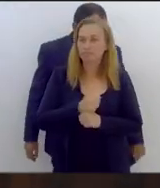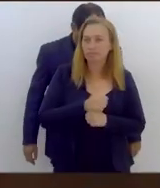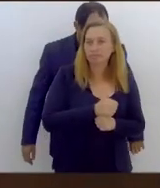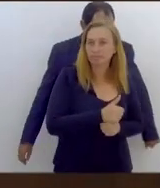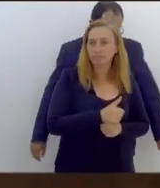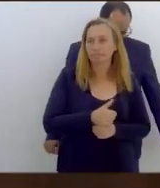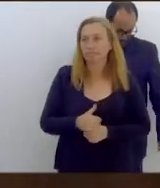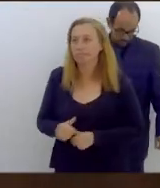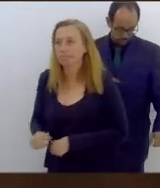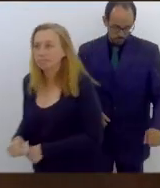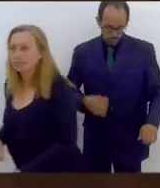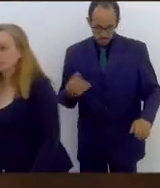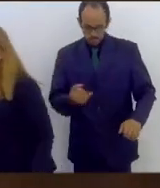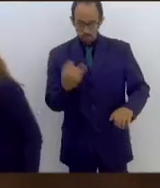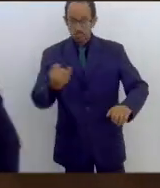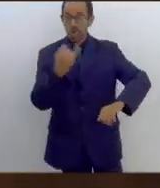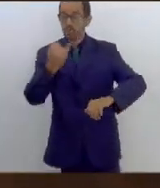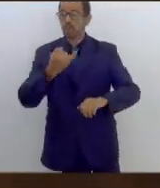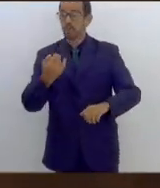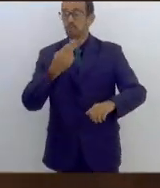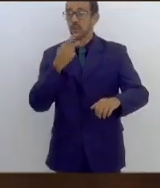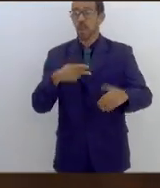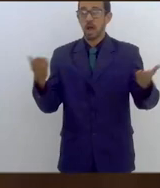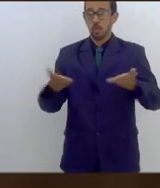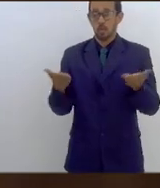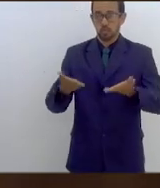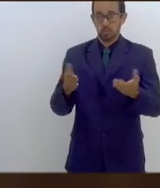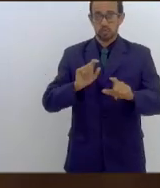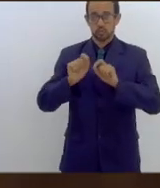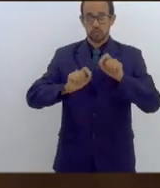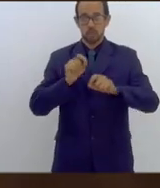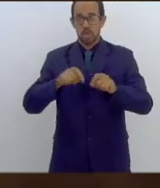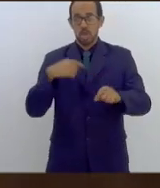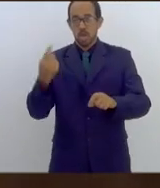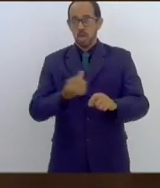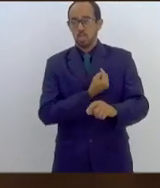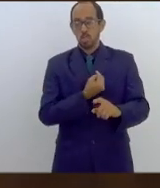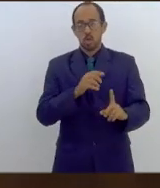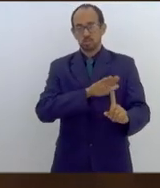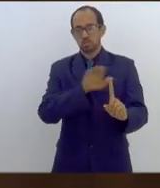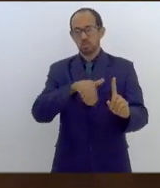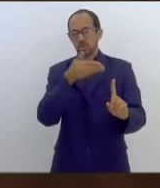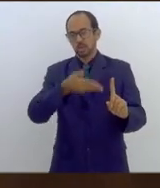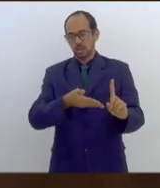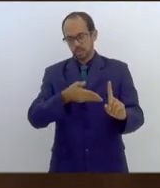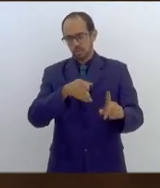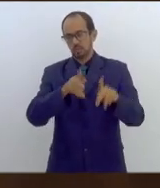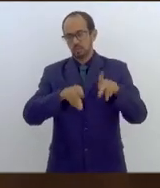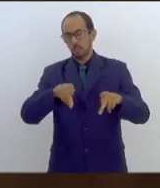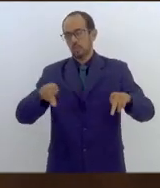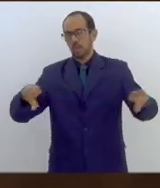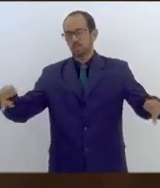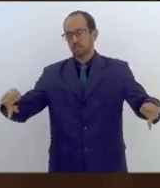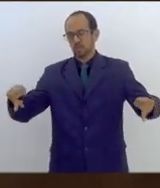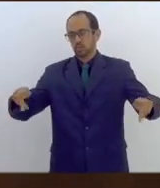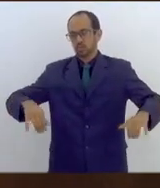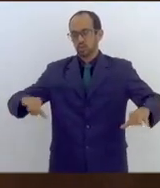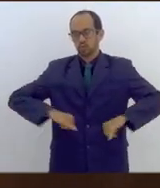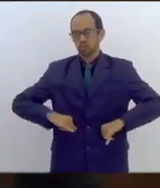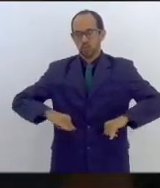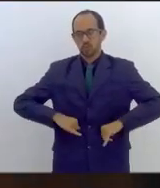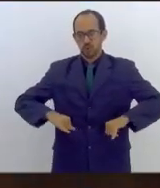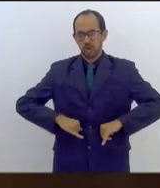Presidenta, super importante trazer aqui no dia de hoje a nossa solidariedade à população que está sofrendo